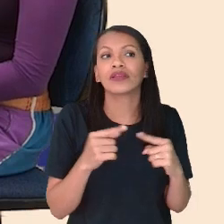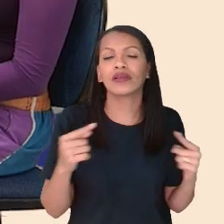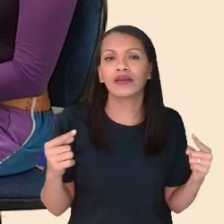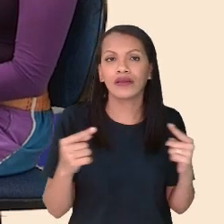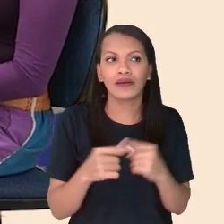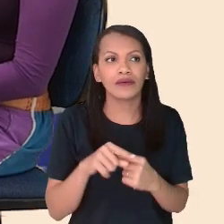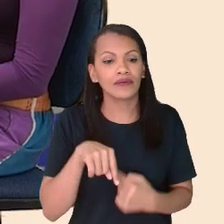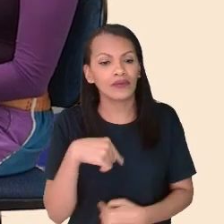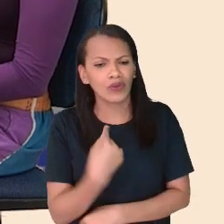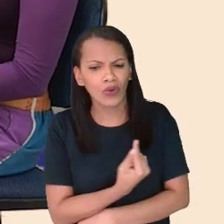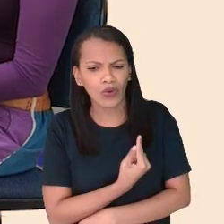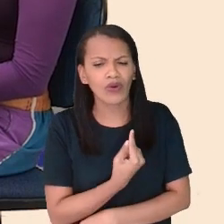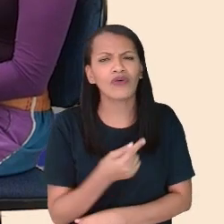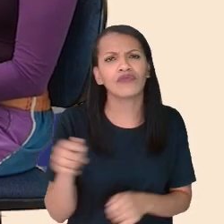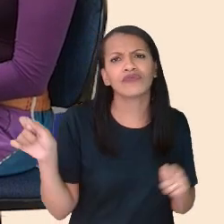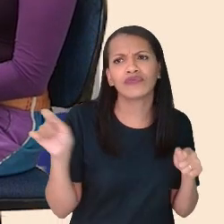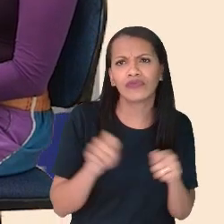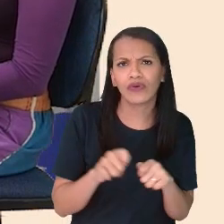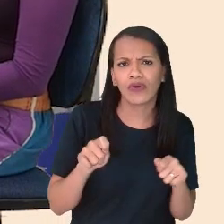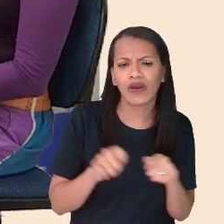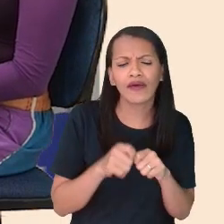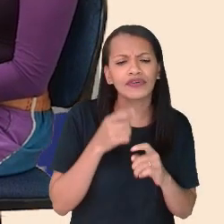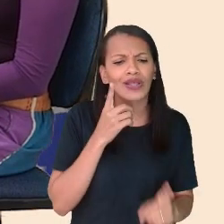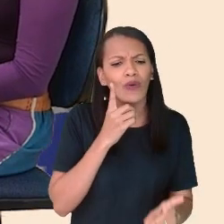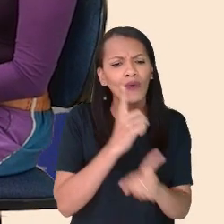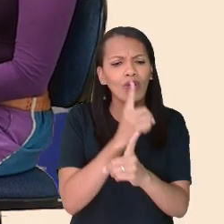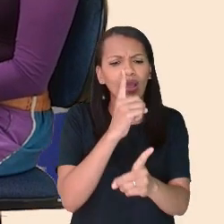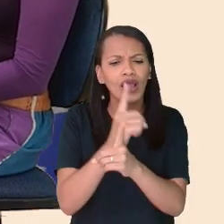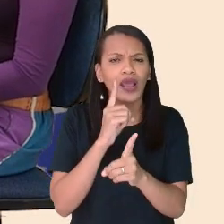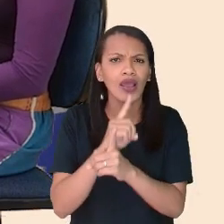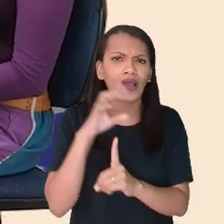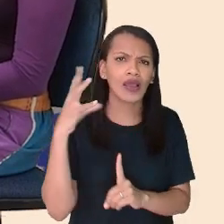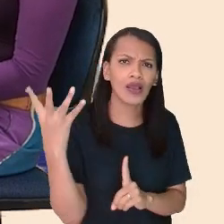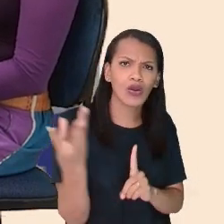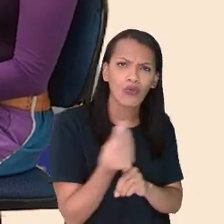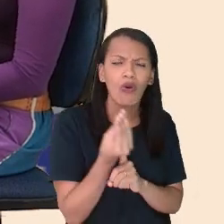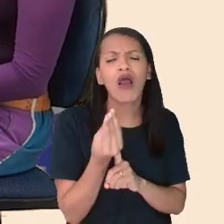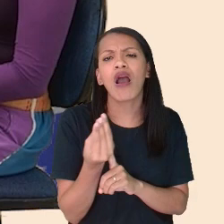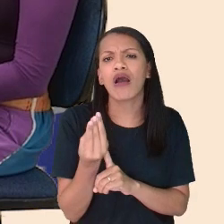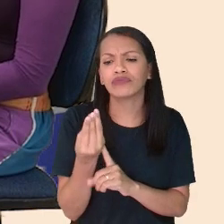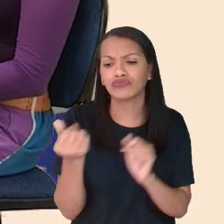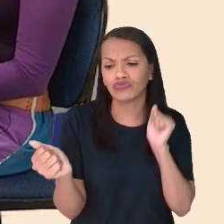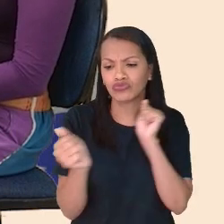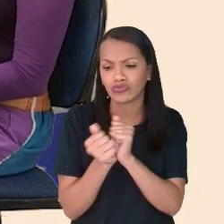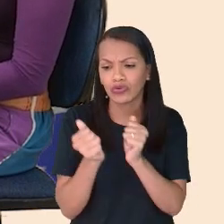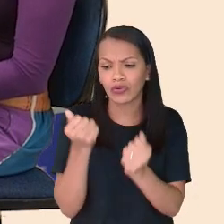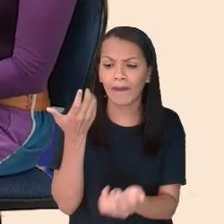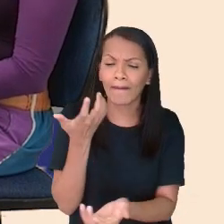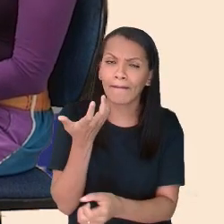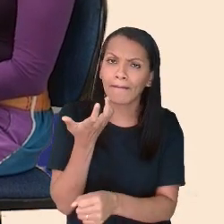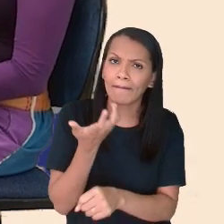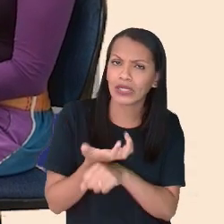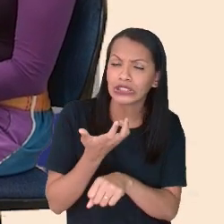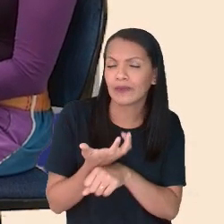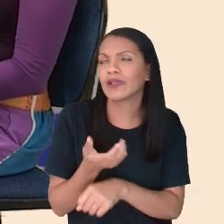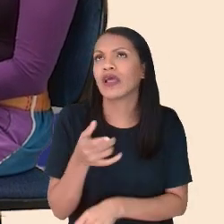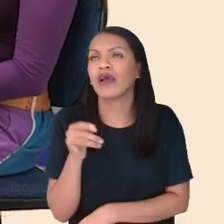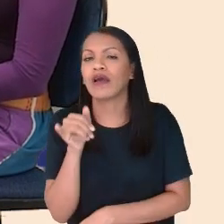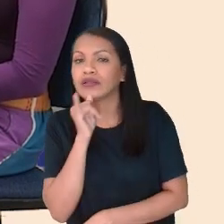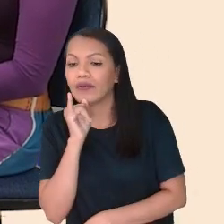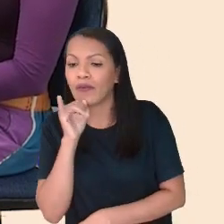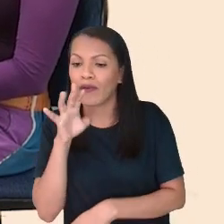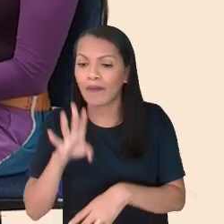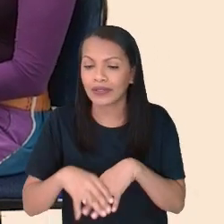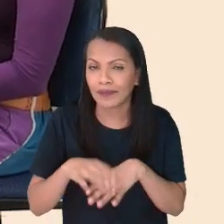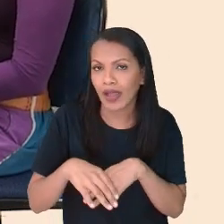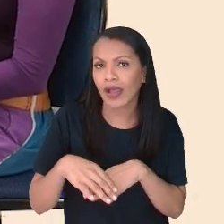da gente fazer esse encontro de arte com matemática, arte com português, para